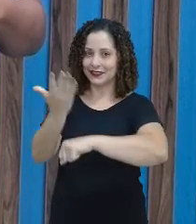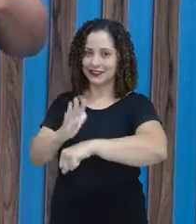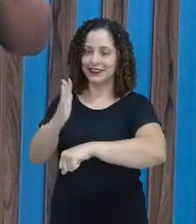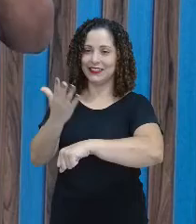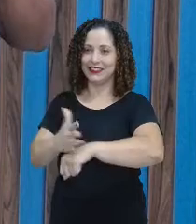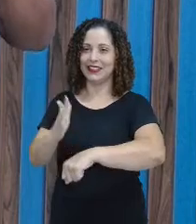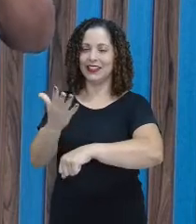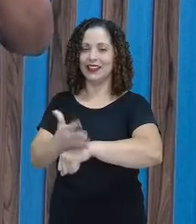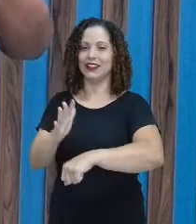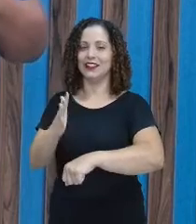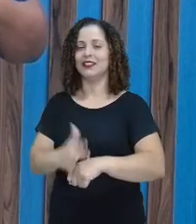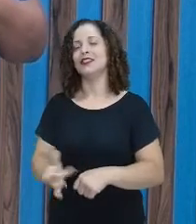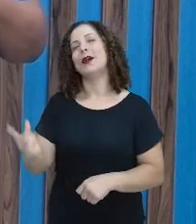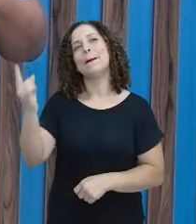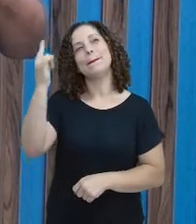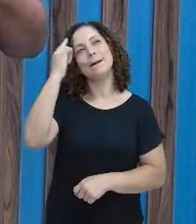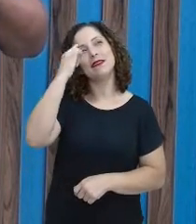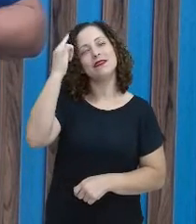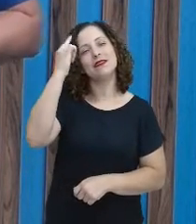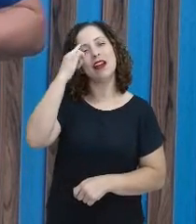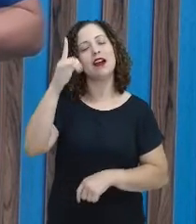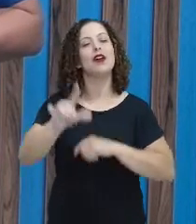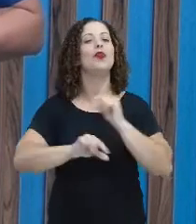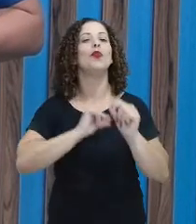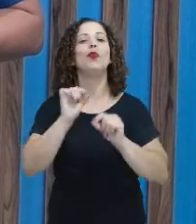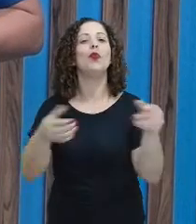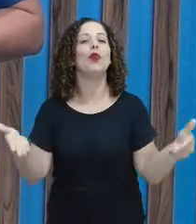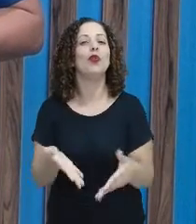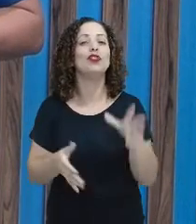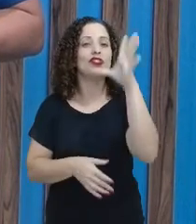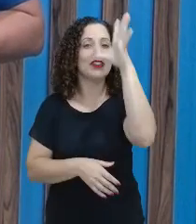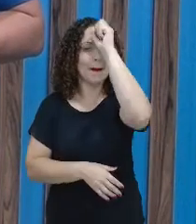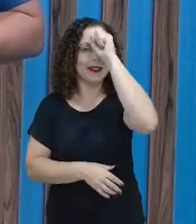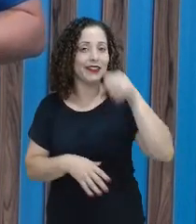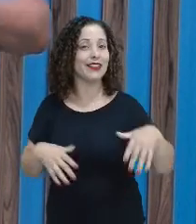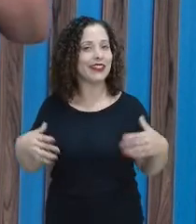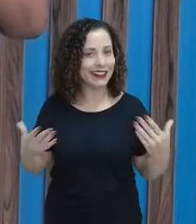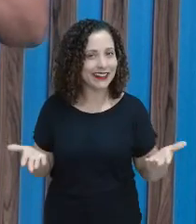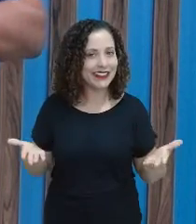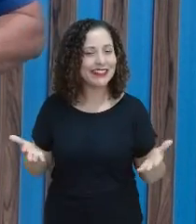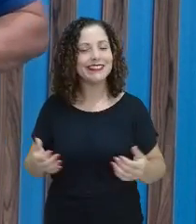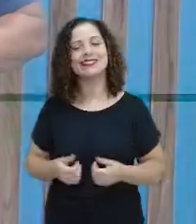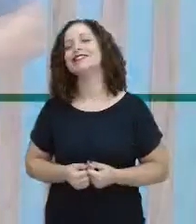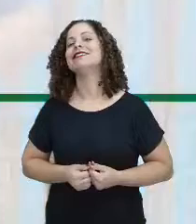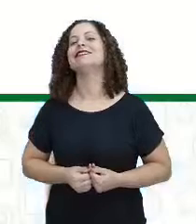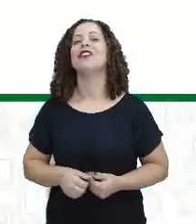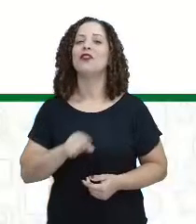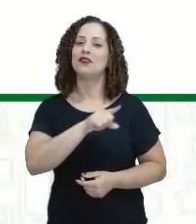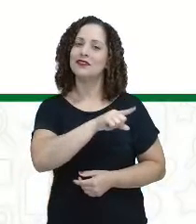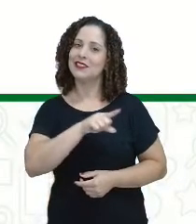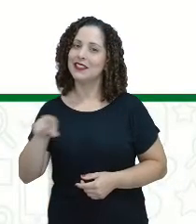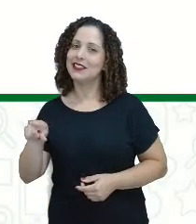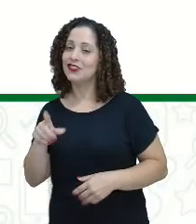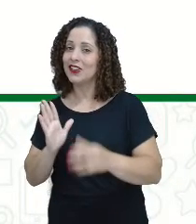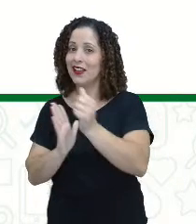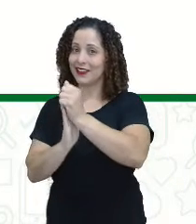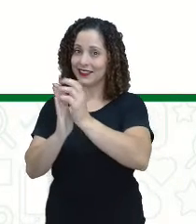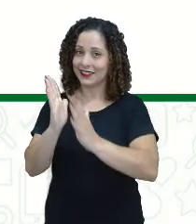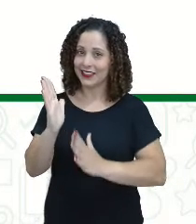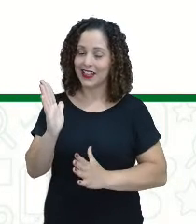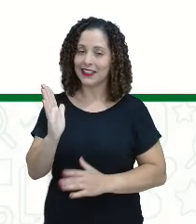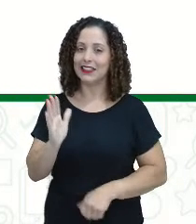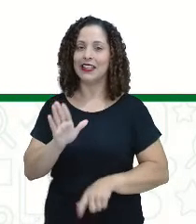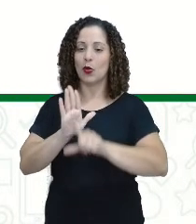praticar, pensar o que aprendeu na aula de hoje, tá certo? Então, o que é que eu quero que vocês façam? Vocês vão fazer